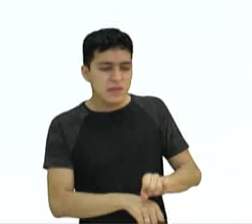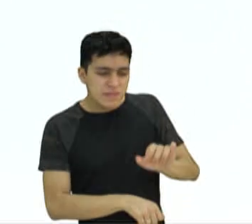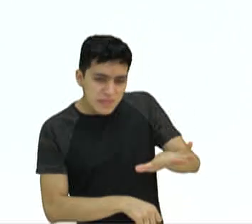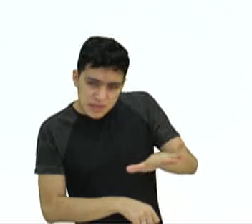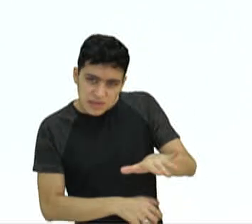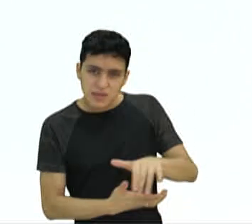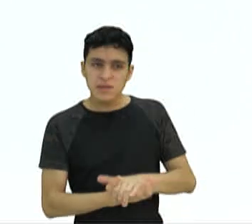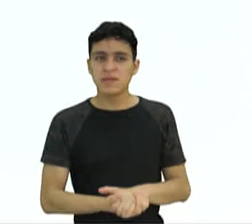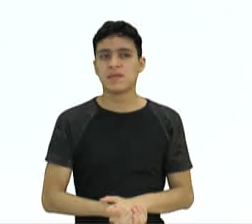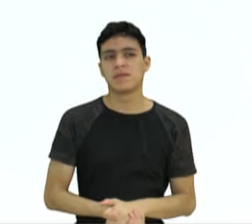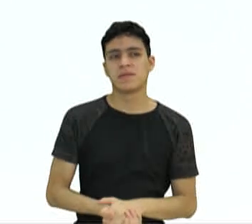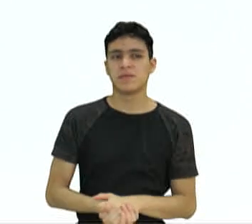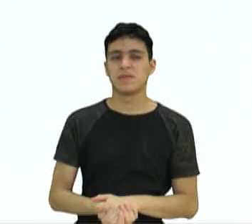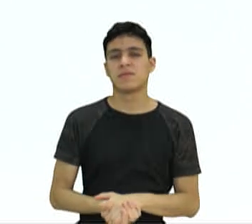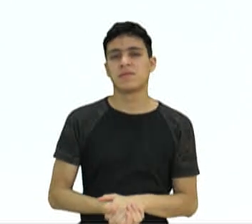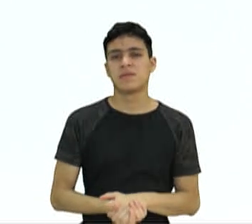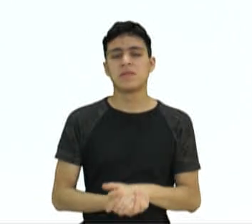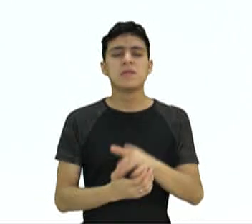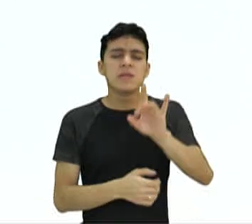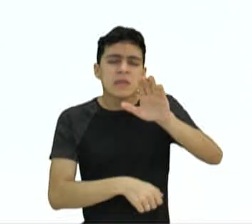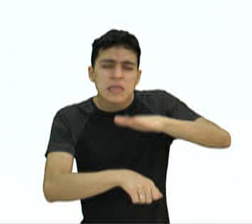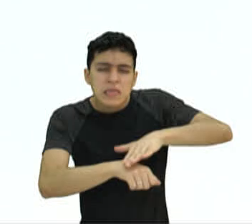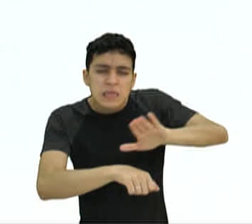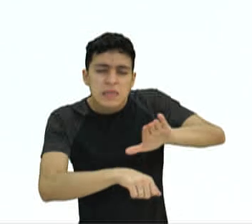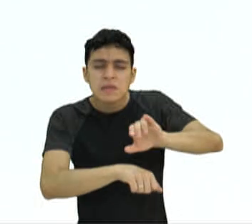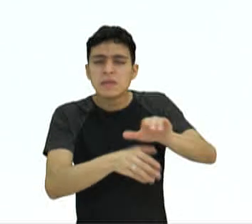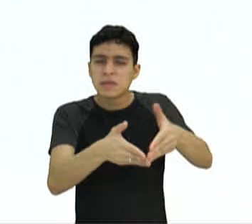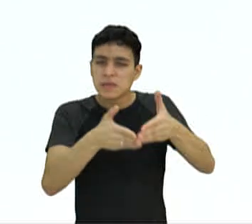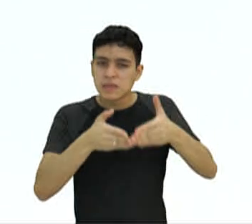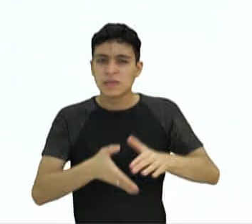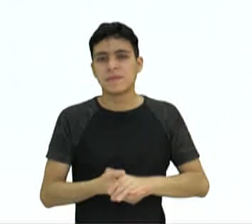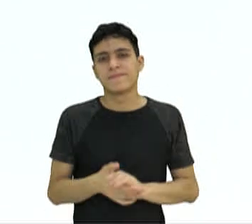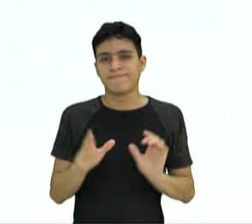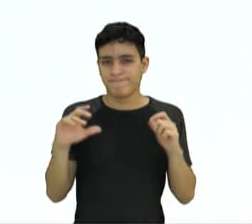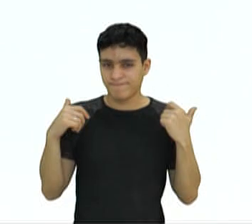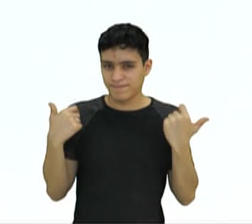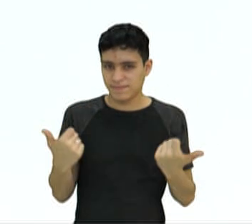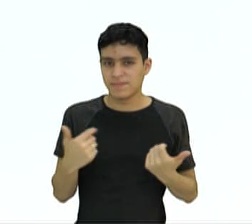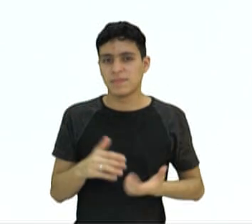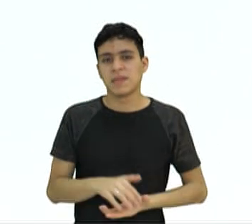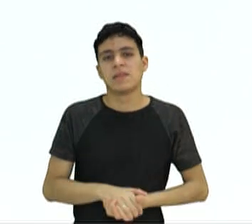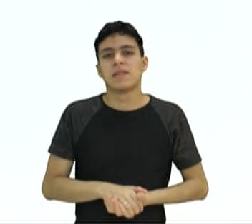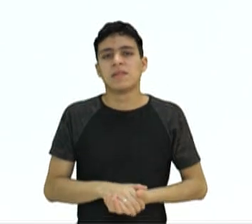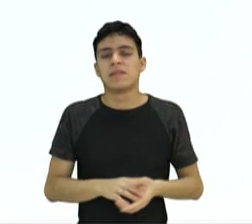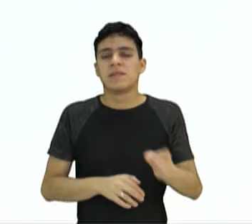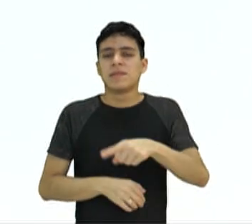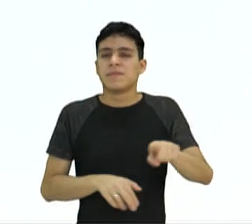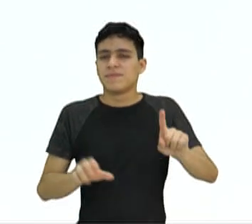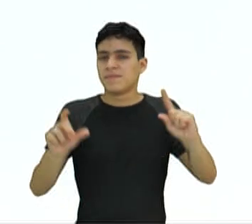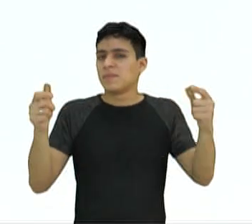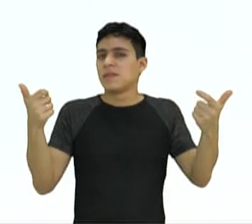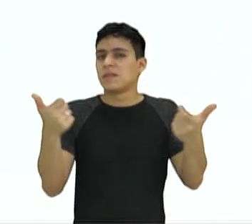por favor. Just a moment, please. Só um momento, por favor. Ok? Beleza.